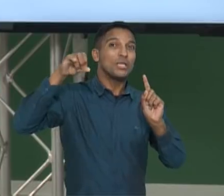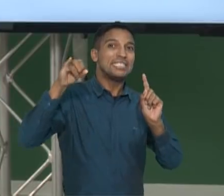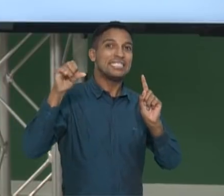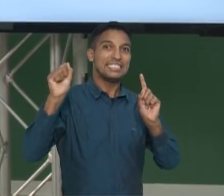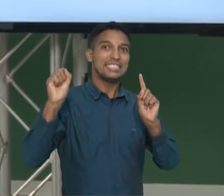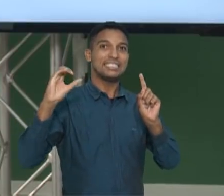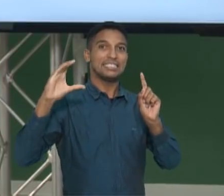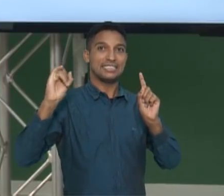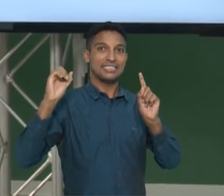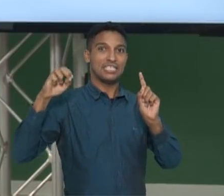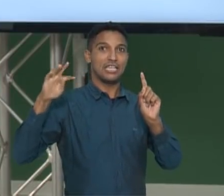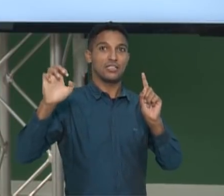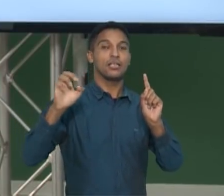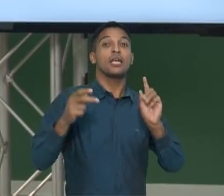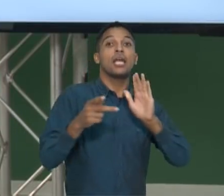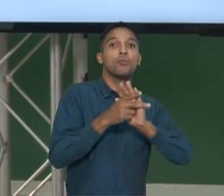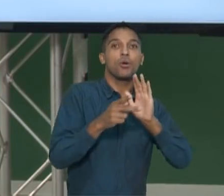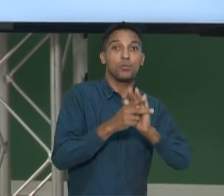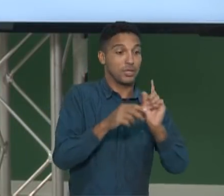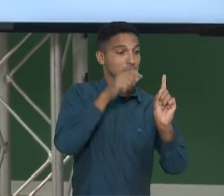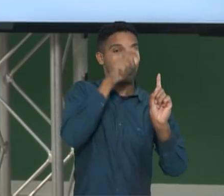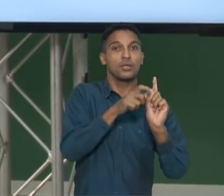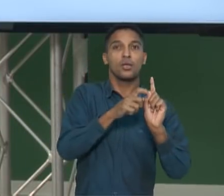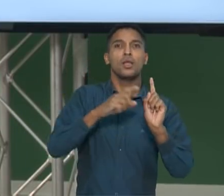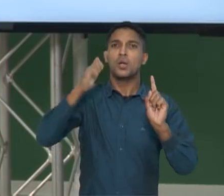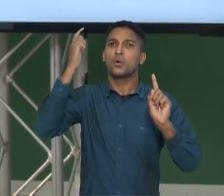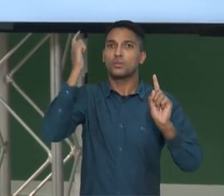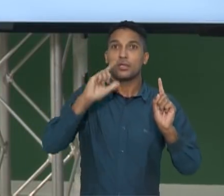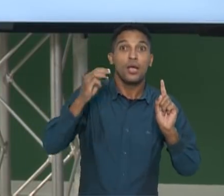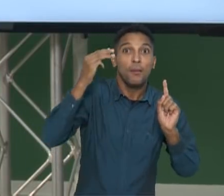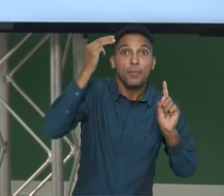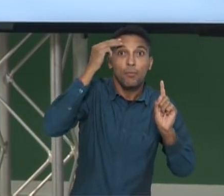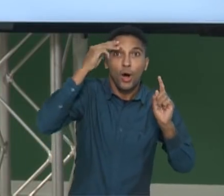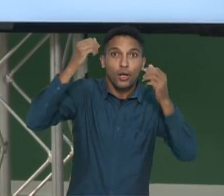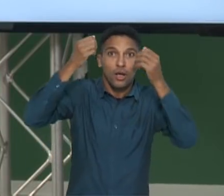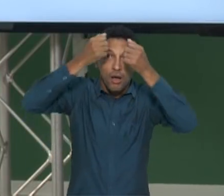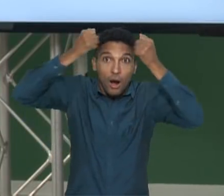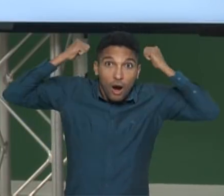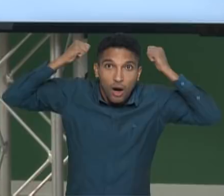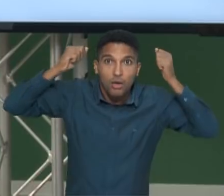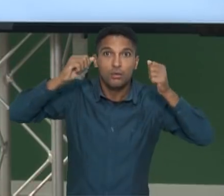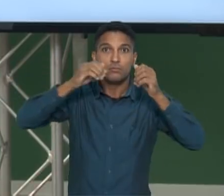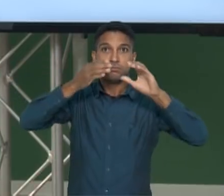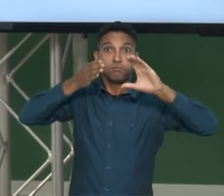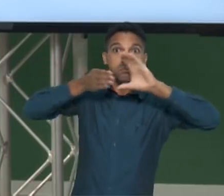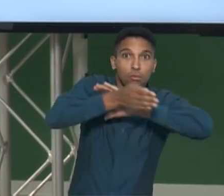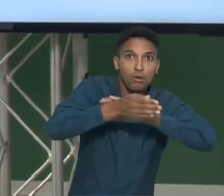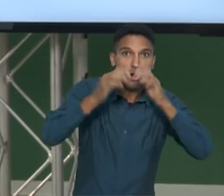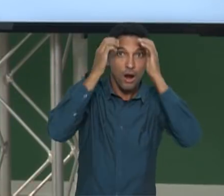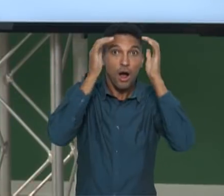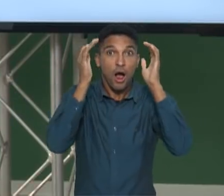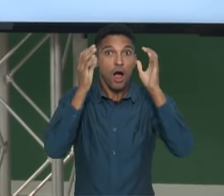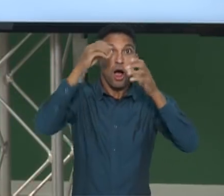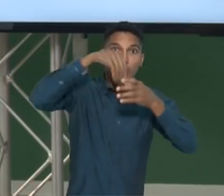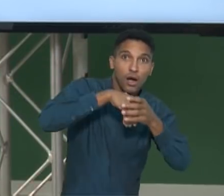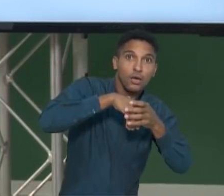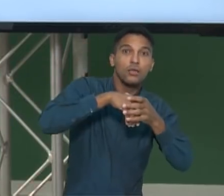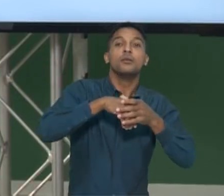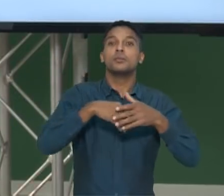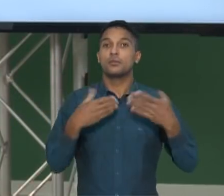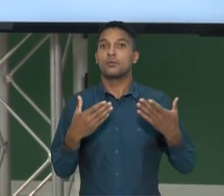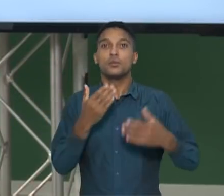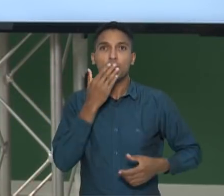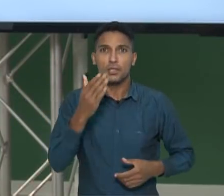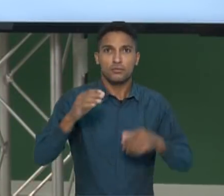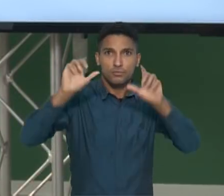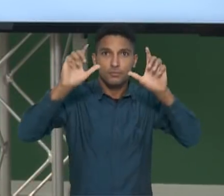às sensações dos personagens. Por que se trata desse tipo de narrador onisciente? Tá? Então, eu vou pedir para vocês